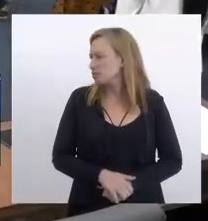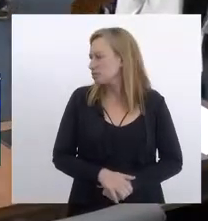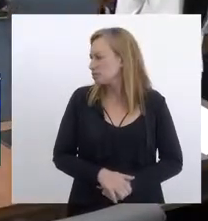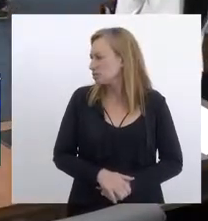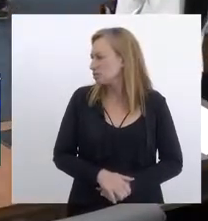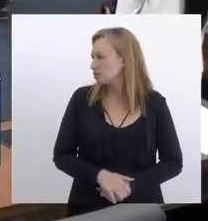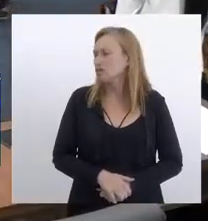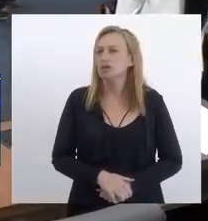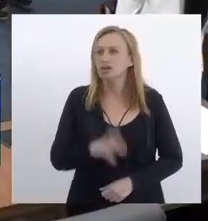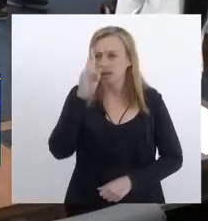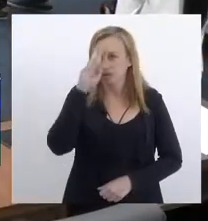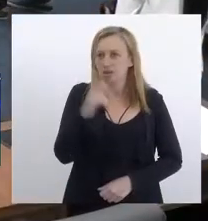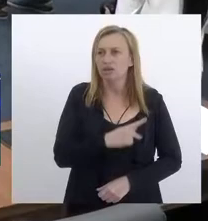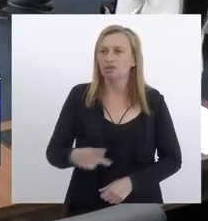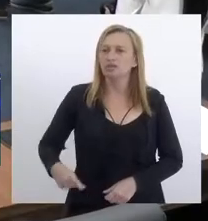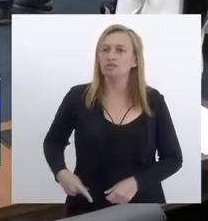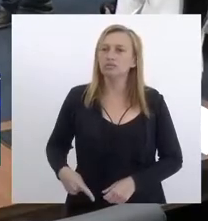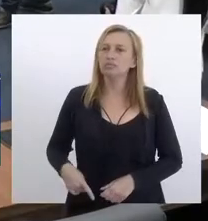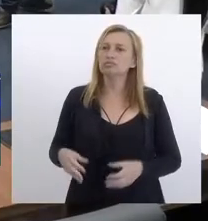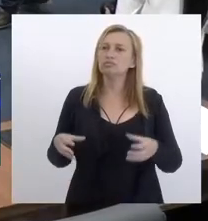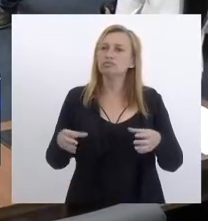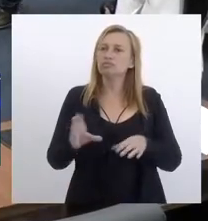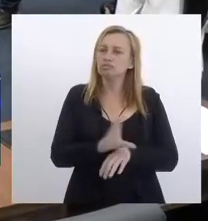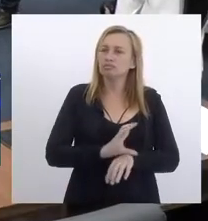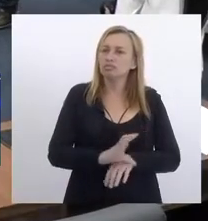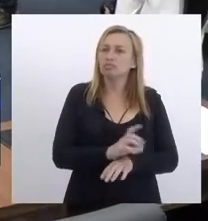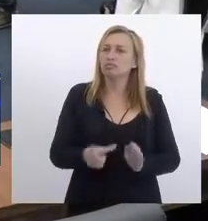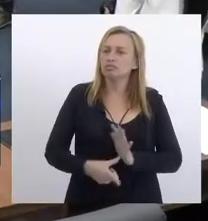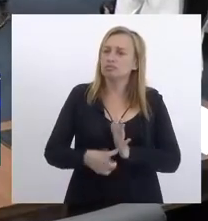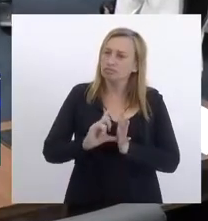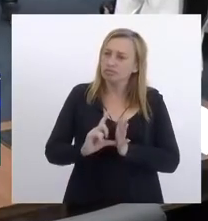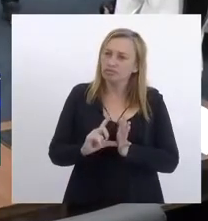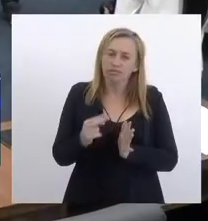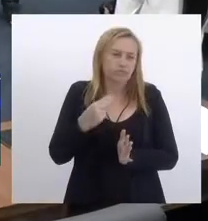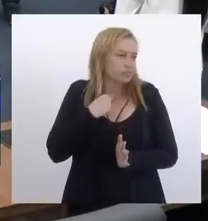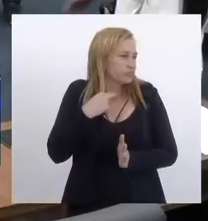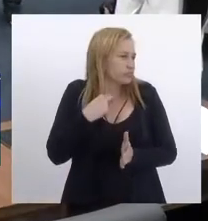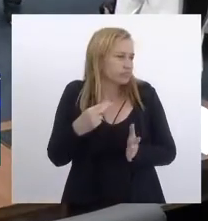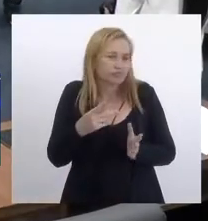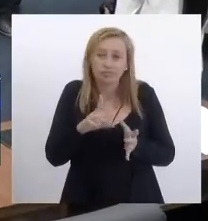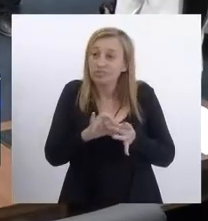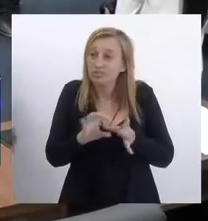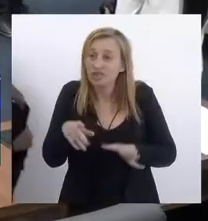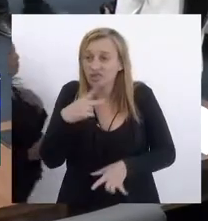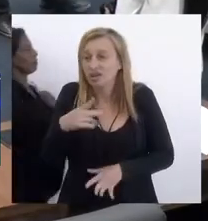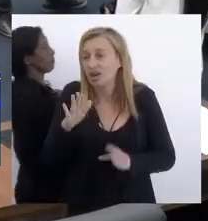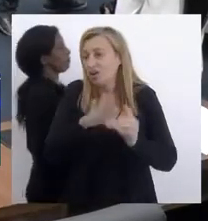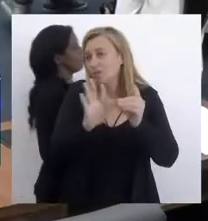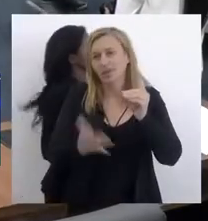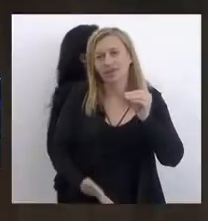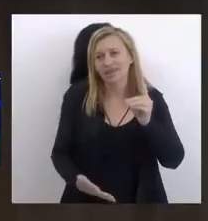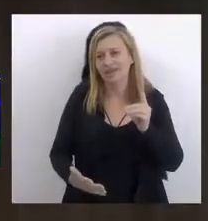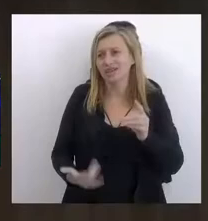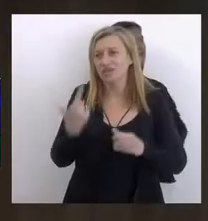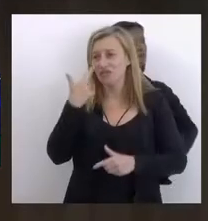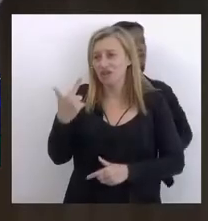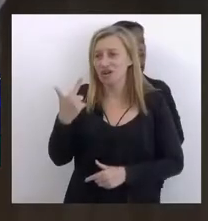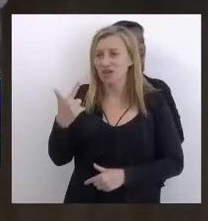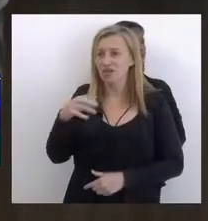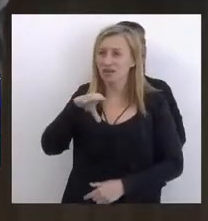Senhor presidente, o parecer é pela constitucionalidade, mas antes, porém, não posso deixar de fazer o registro que homenagem, ver uma